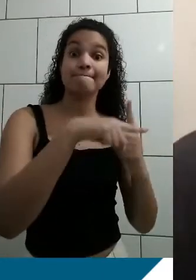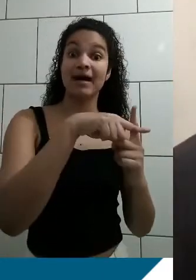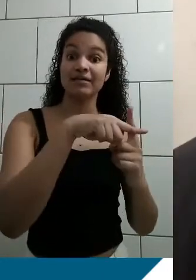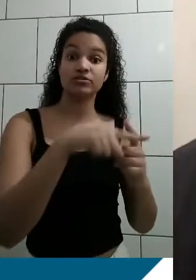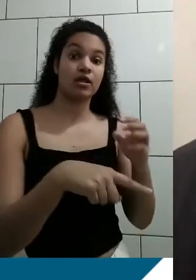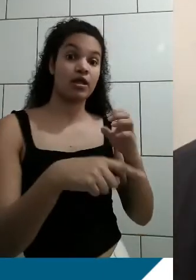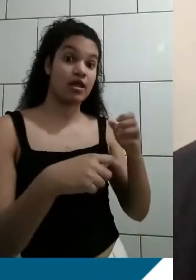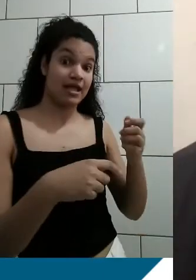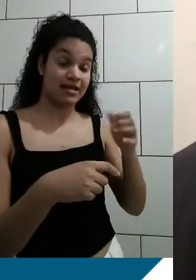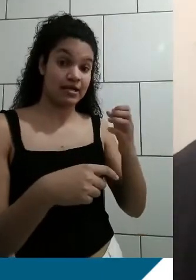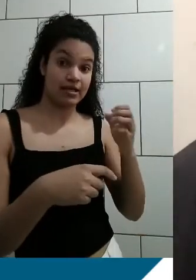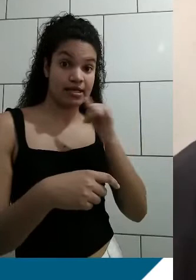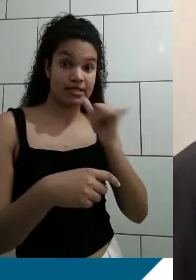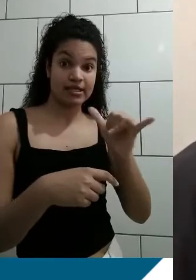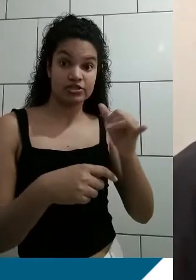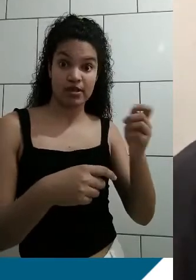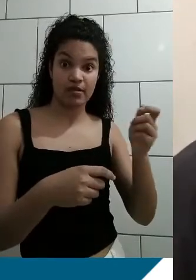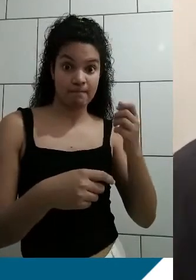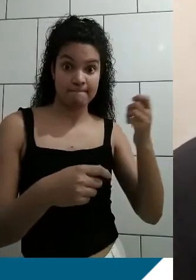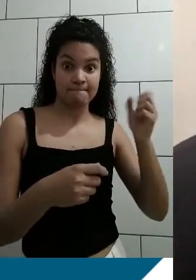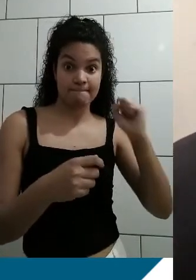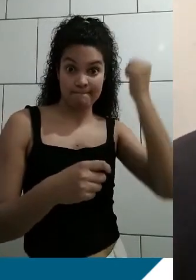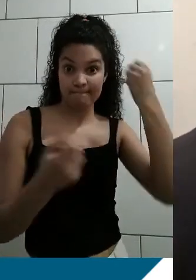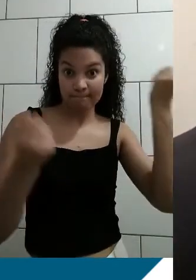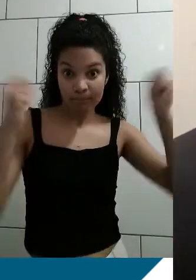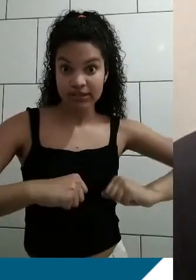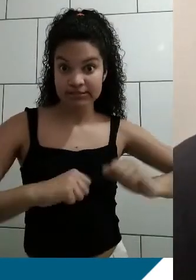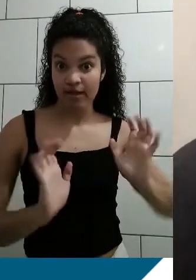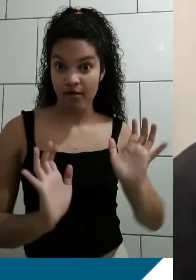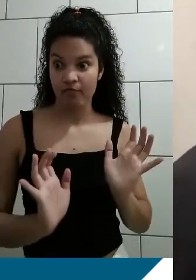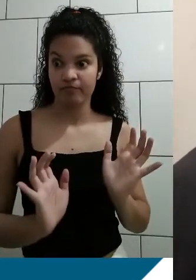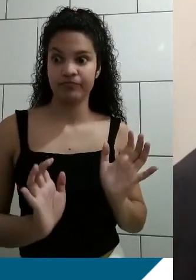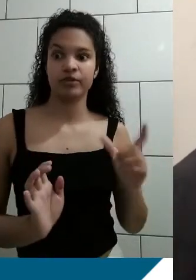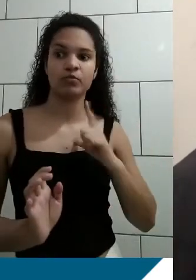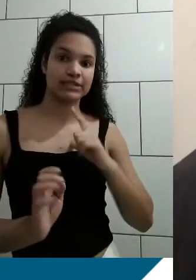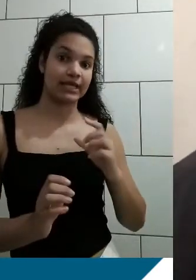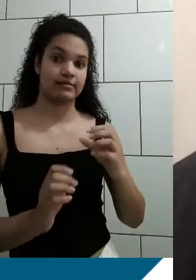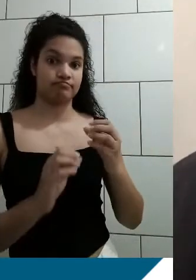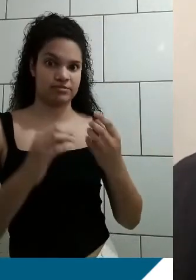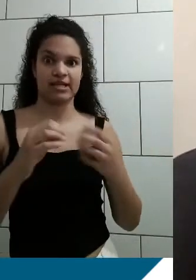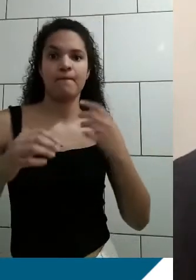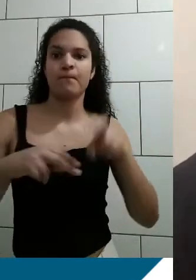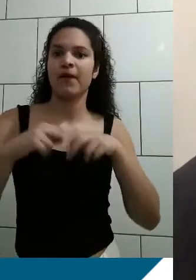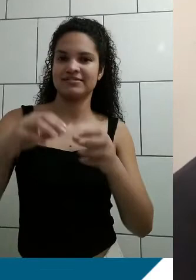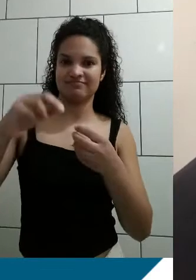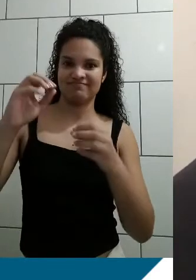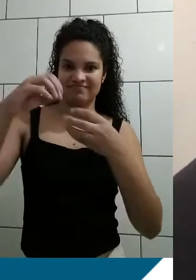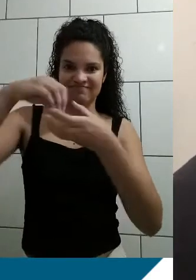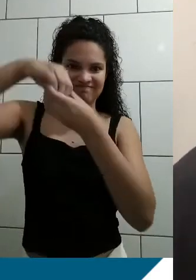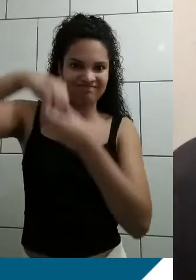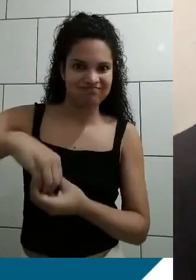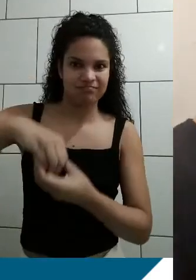tenho a potencial gravitacional, que está relacionada ao campo gravitacional, e eu tenho a energia potencial elástica, que está relacionada aos